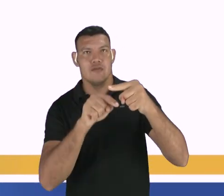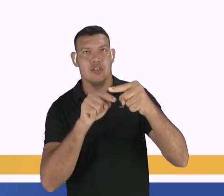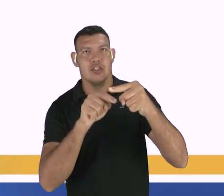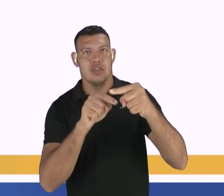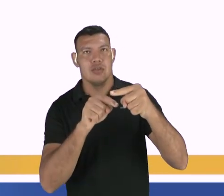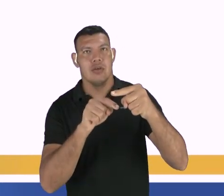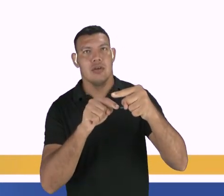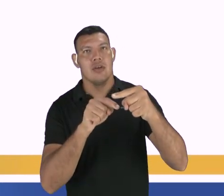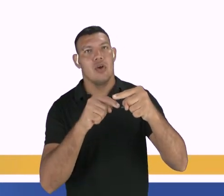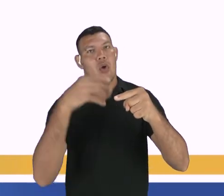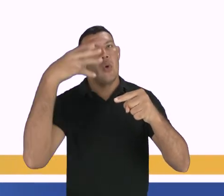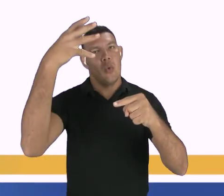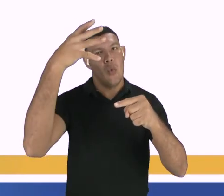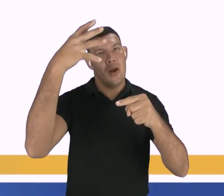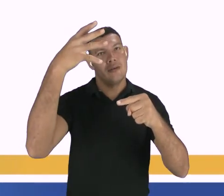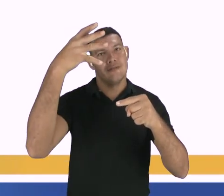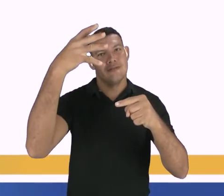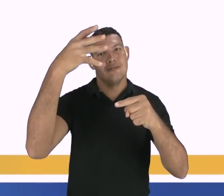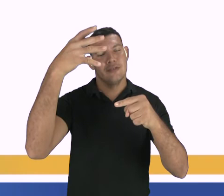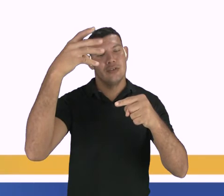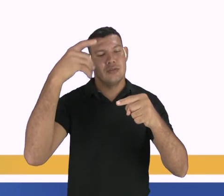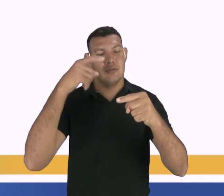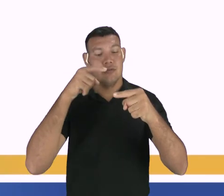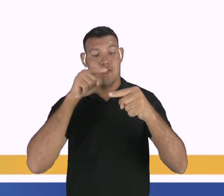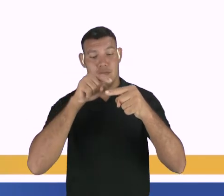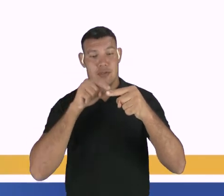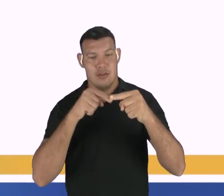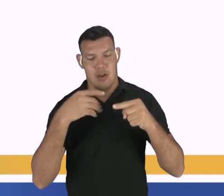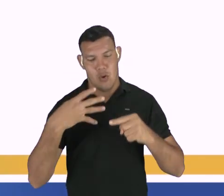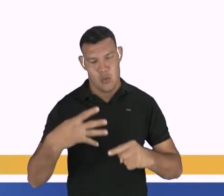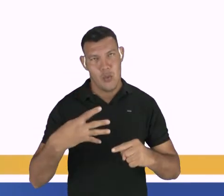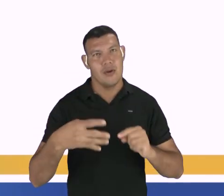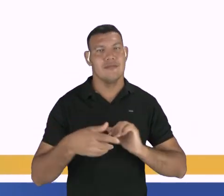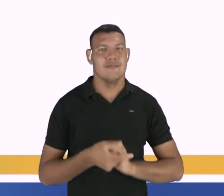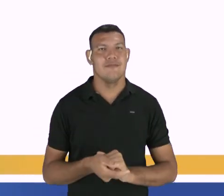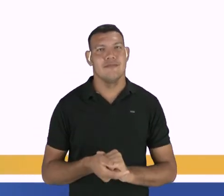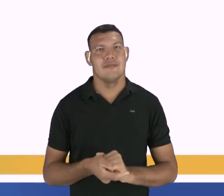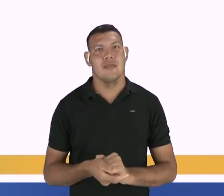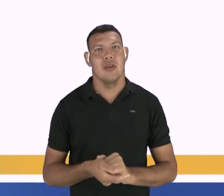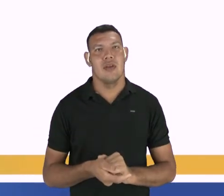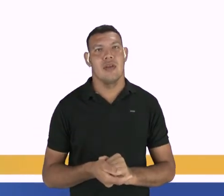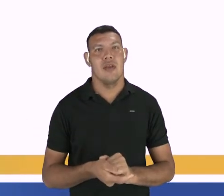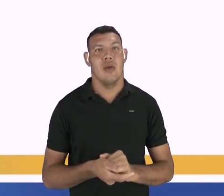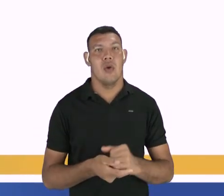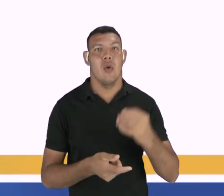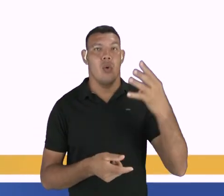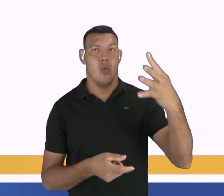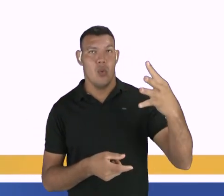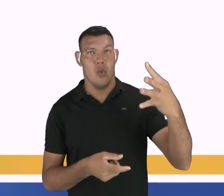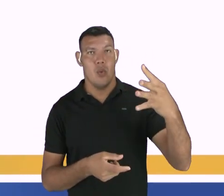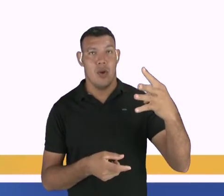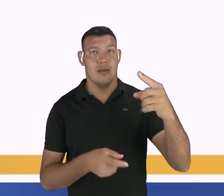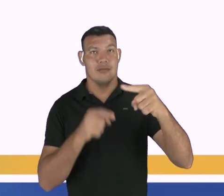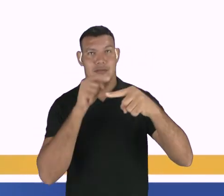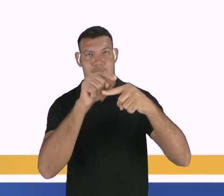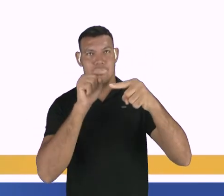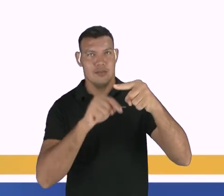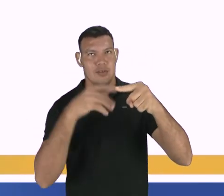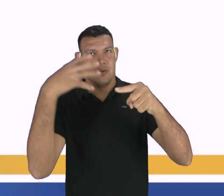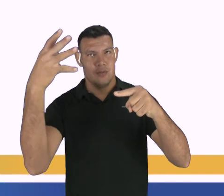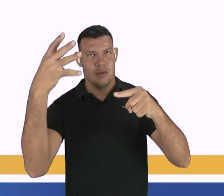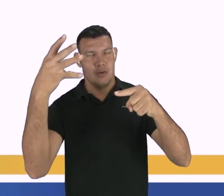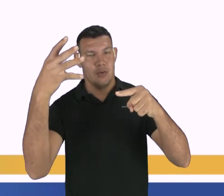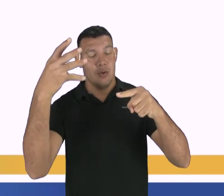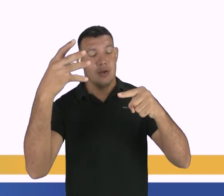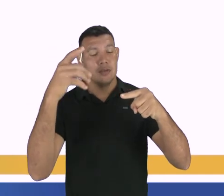número. Então, eu dividi o 4 por 2 dá 2, o 8 por 2 dá 4. Aí depois, novamente, 2 por 2